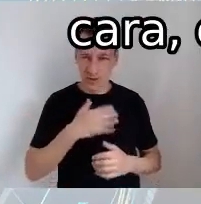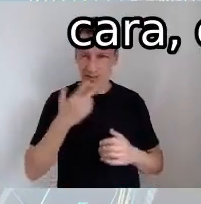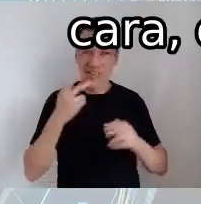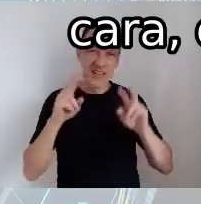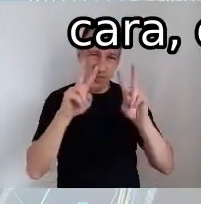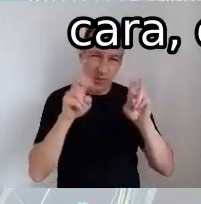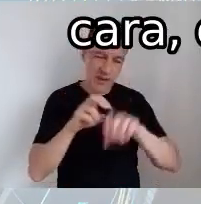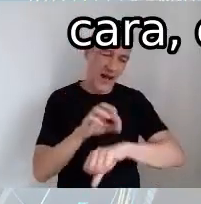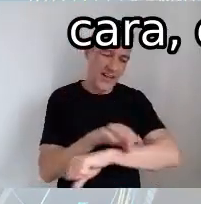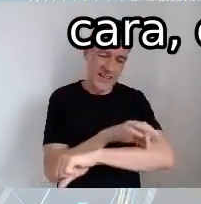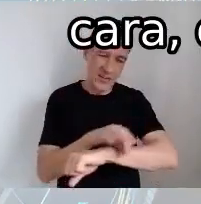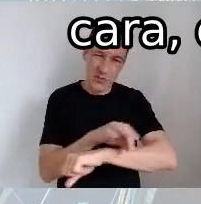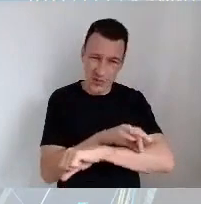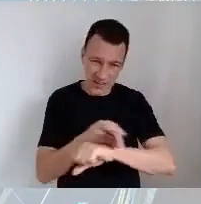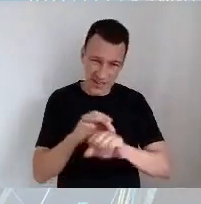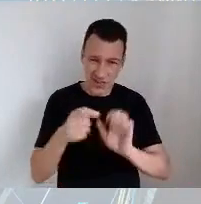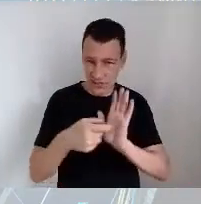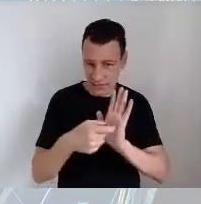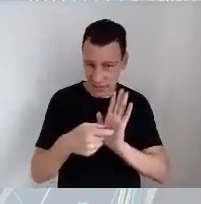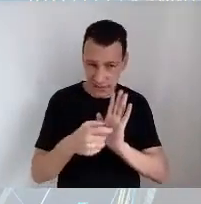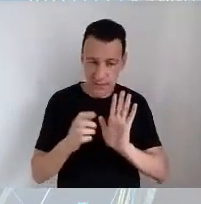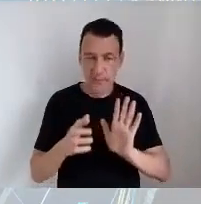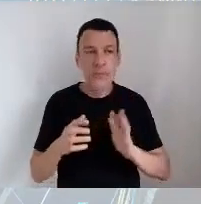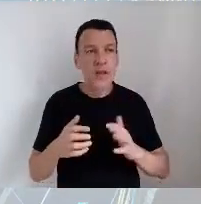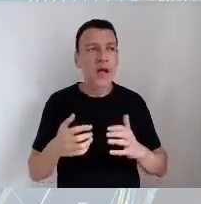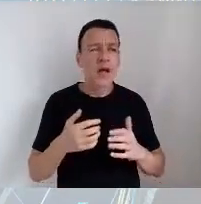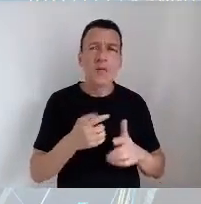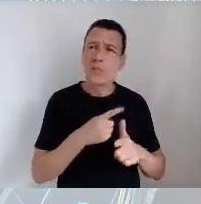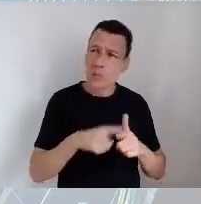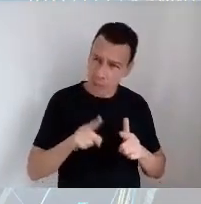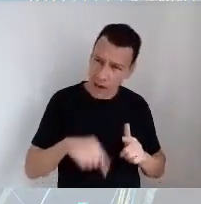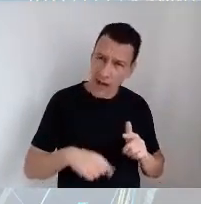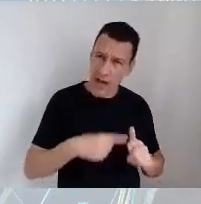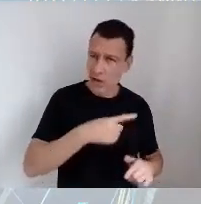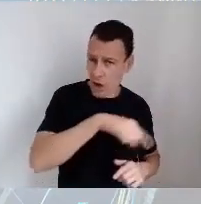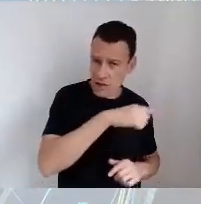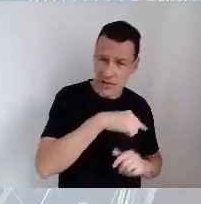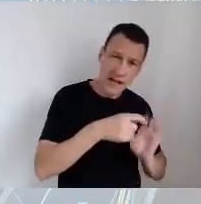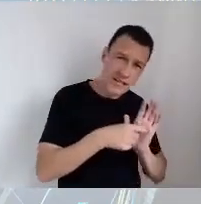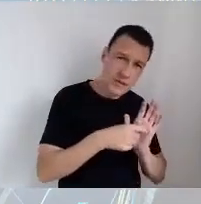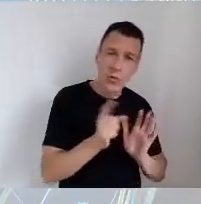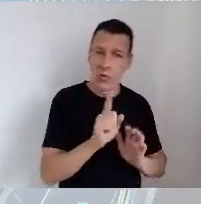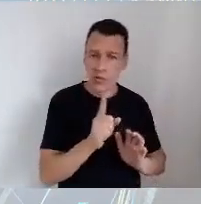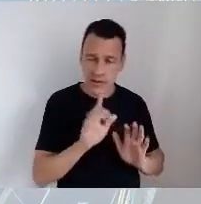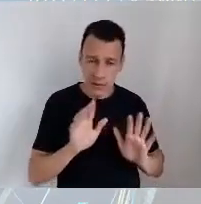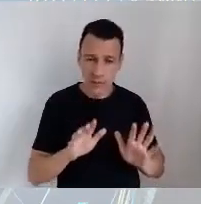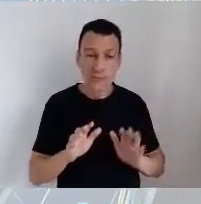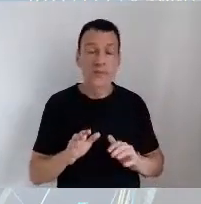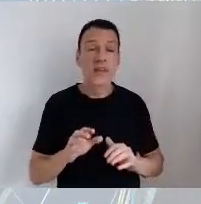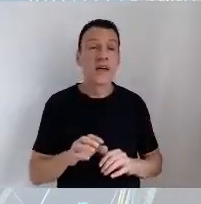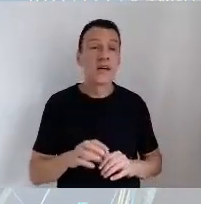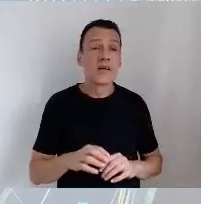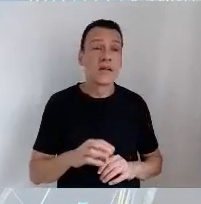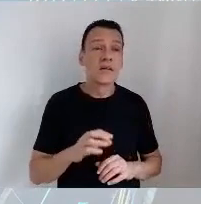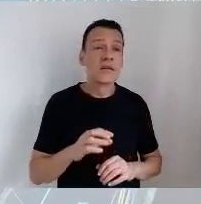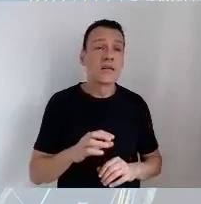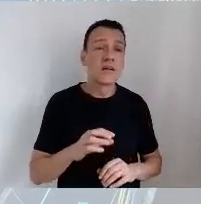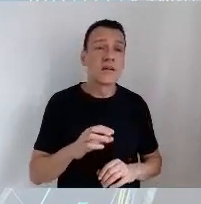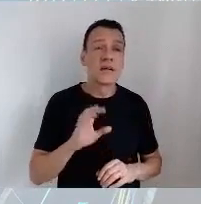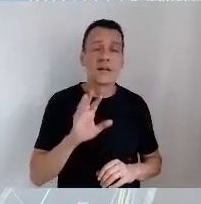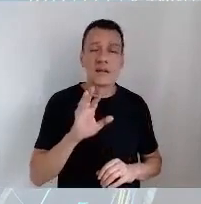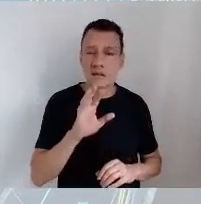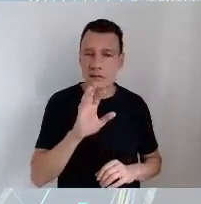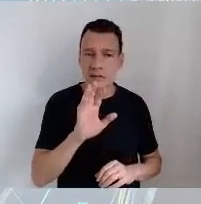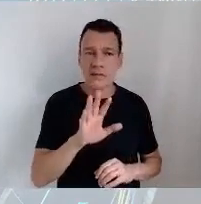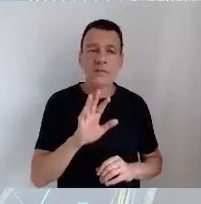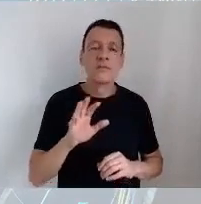cara como é que Eu determino se uma coisa é ou não de arquitetura a resposta mais simples é respostas para problemas vinculados com a arquitetura são respostas que você não encontra